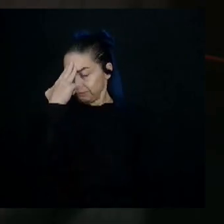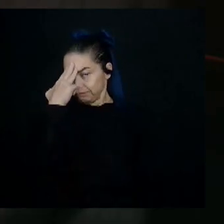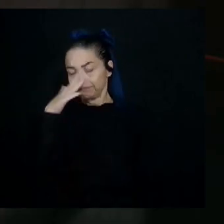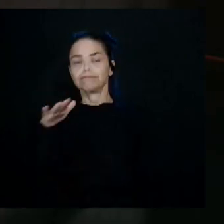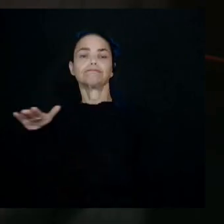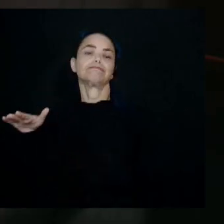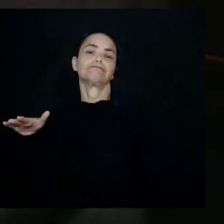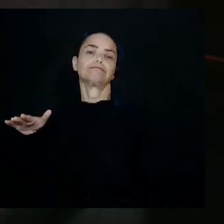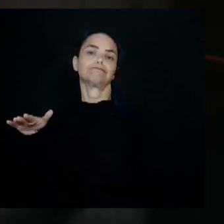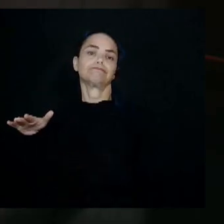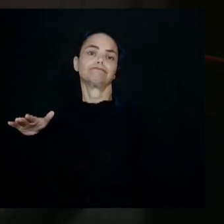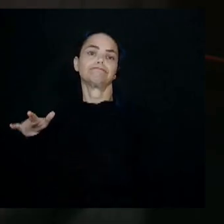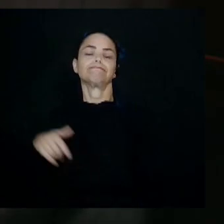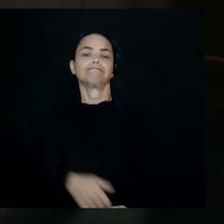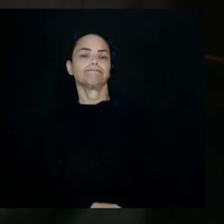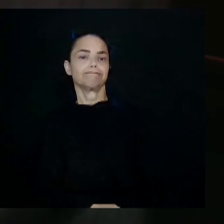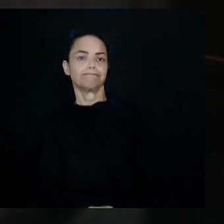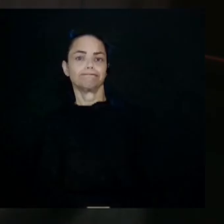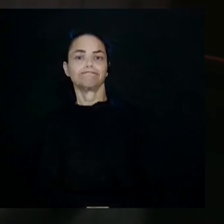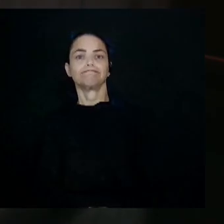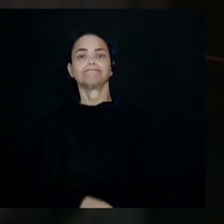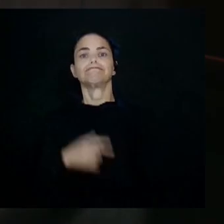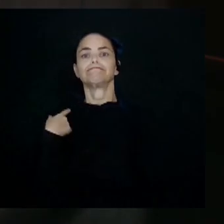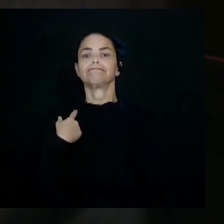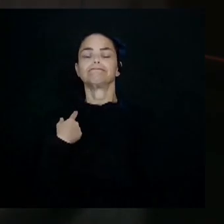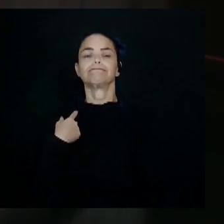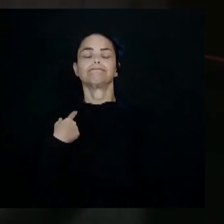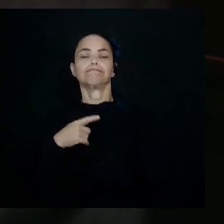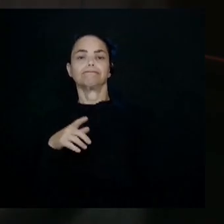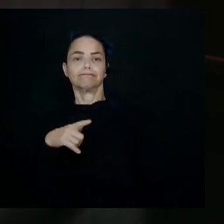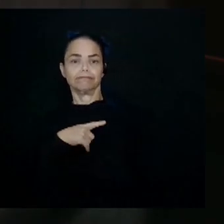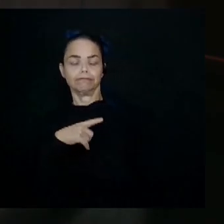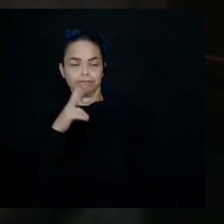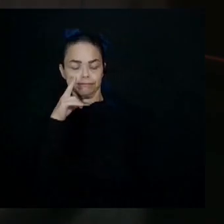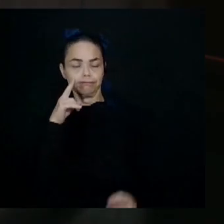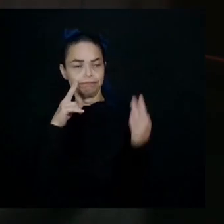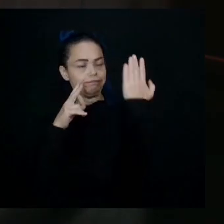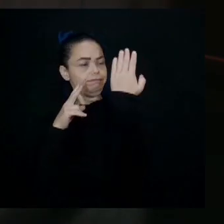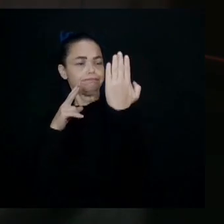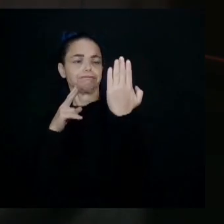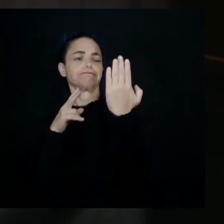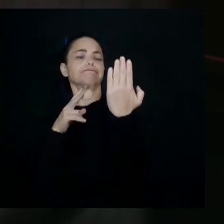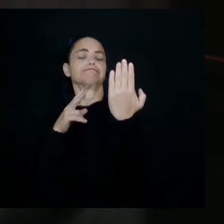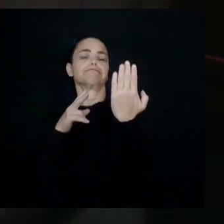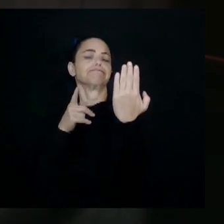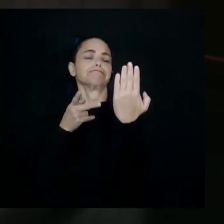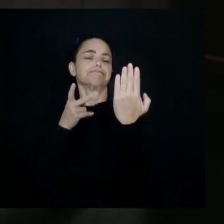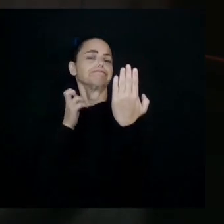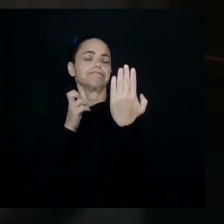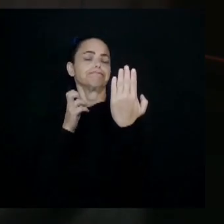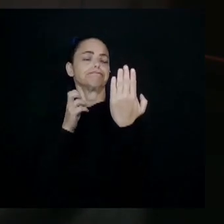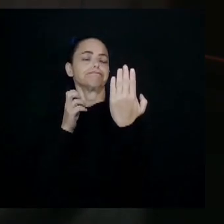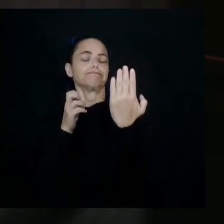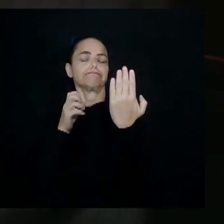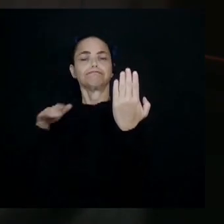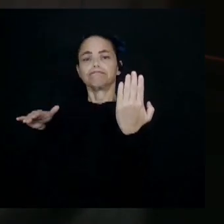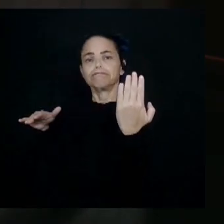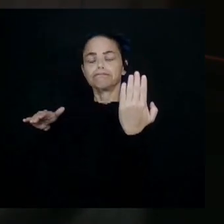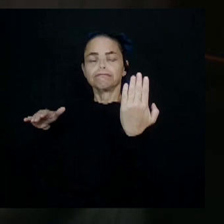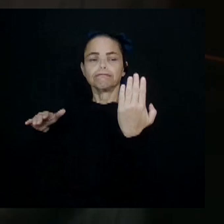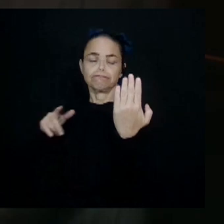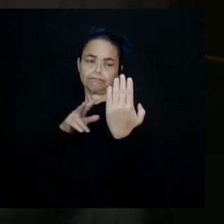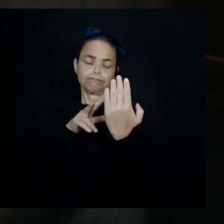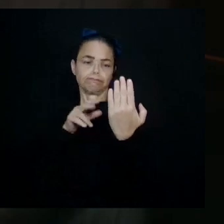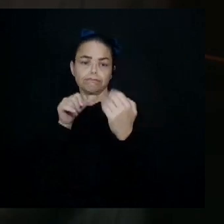está passando por essa situação? Ela se olha no espelho e ela não se reconhece mais aquela criança, ela está vendo uma